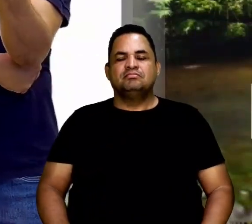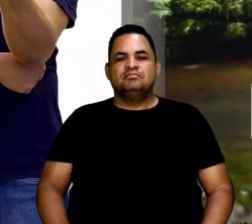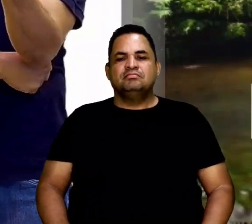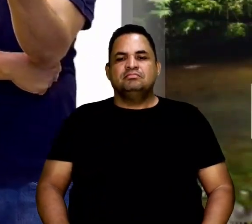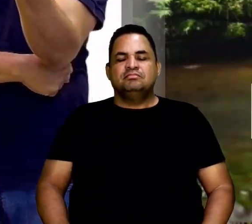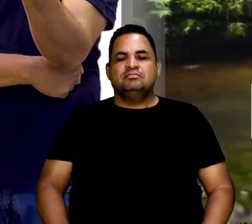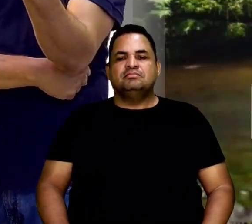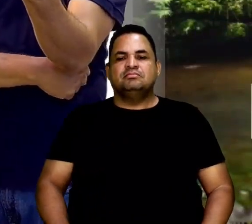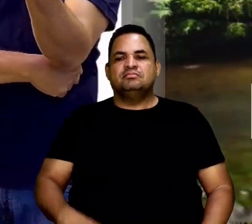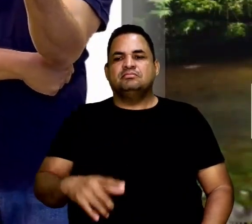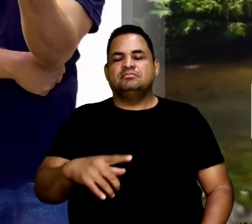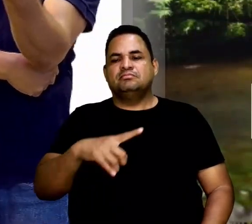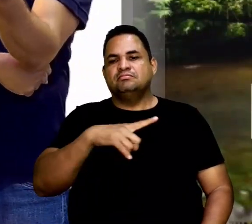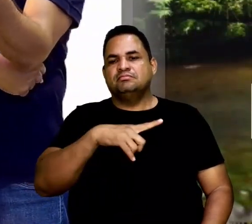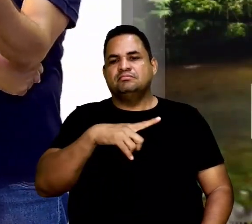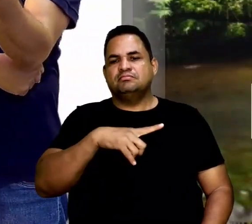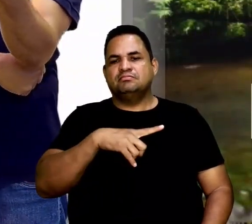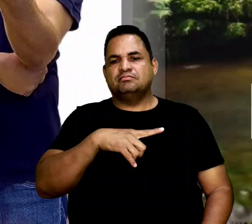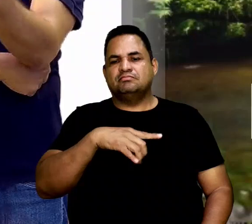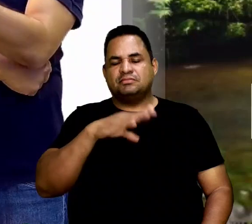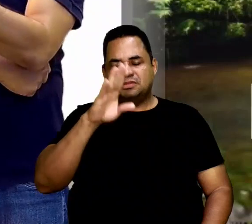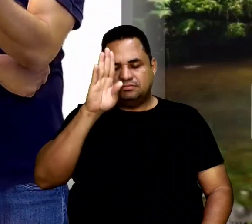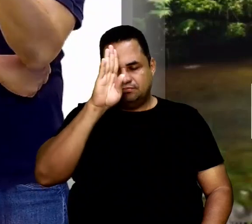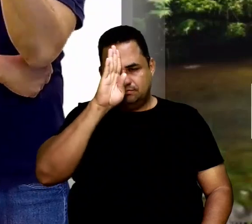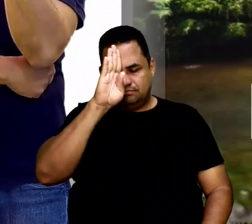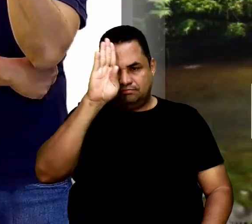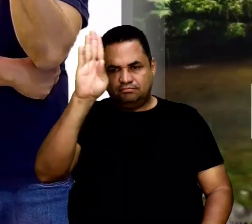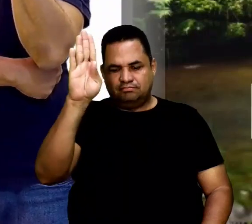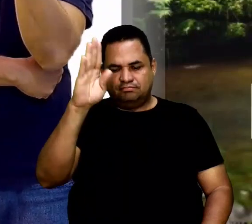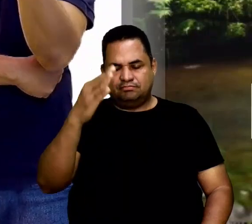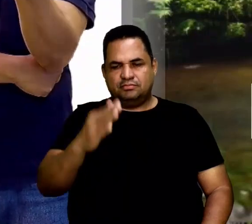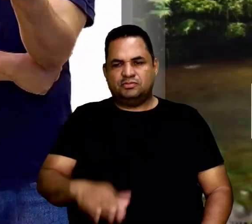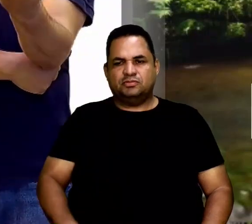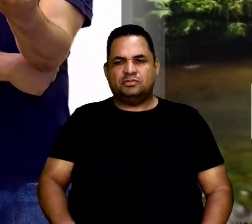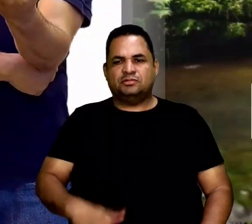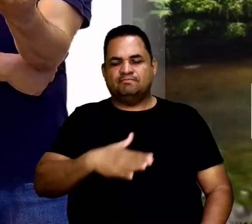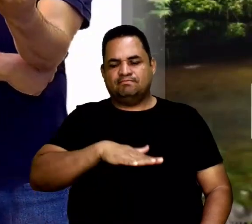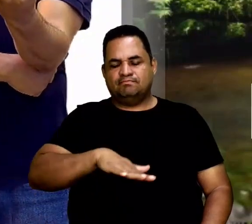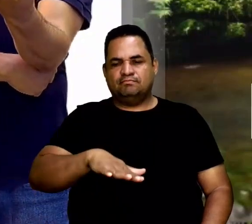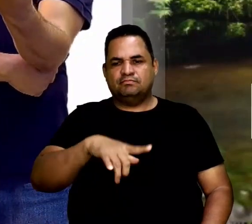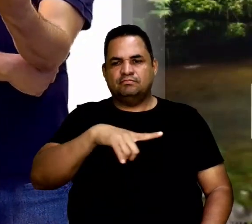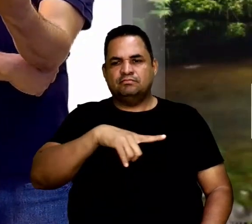gente tem muita... Principalmente criança, né, como a professora está falando,